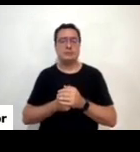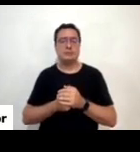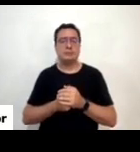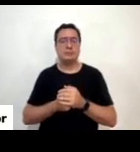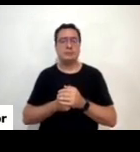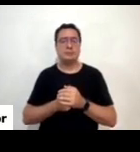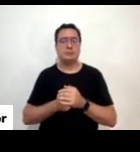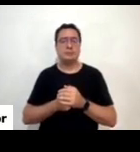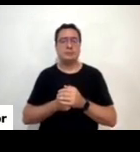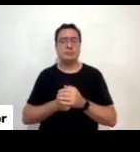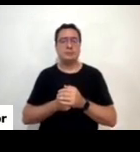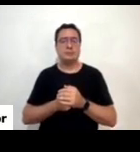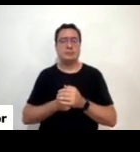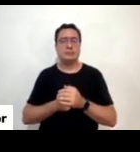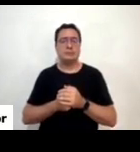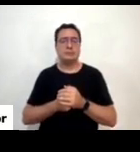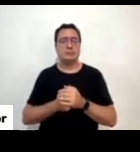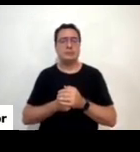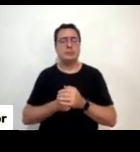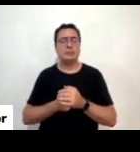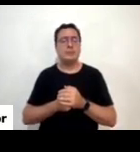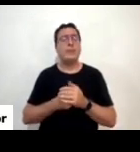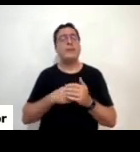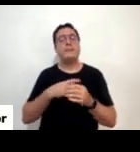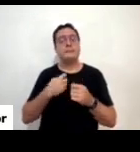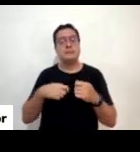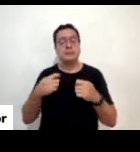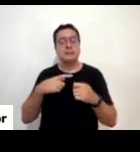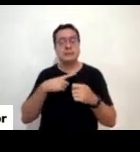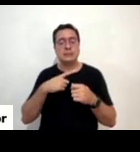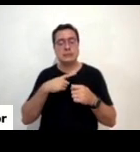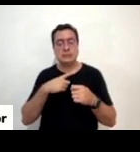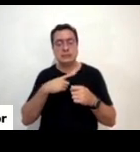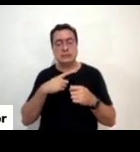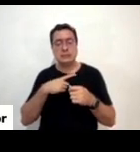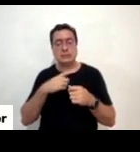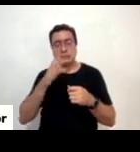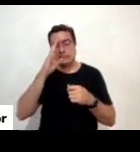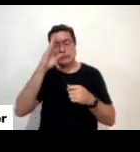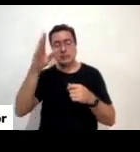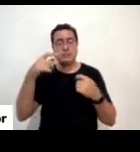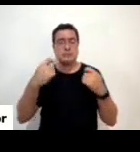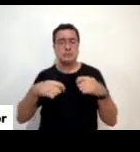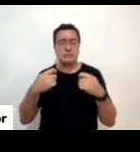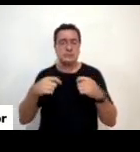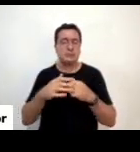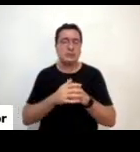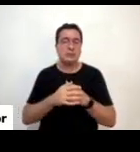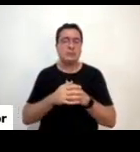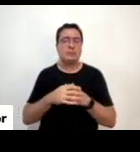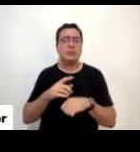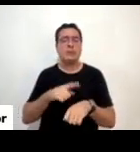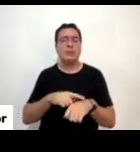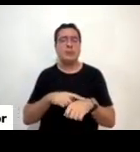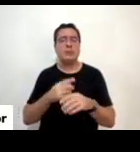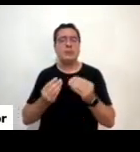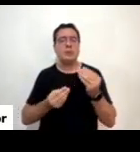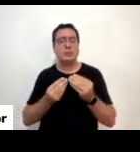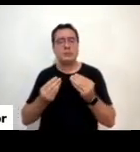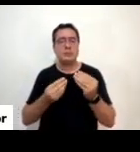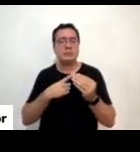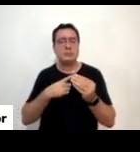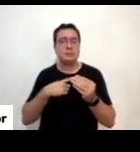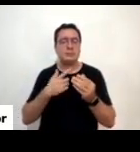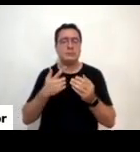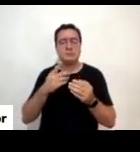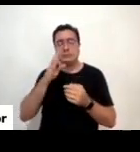ser um diferencial? Ela tem que ser essencial. A partir do momento que nós colocamos a acessibilidade como algo